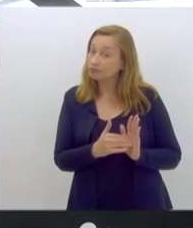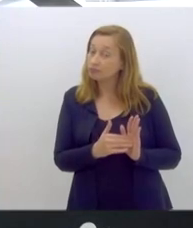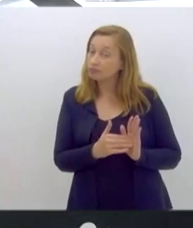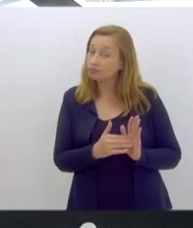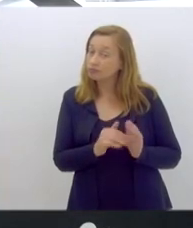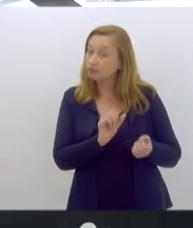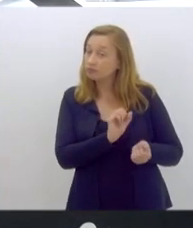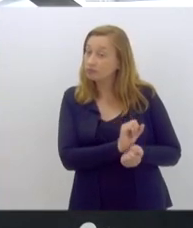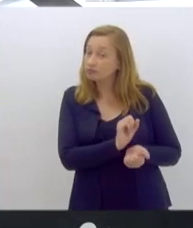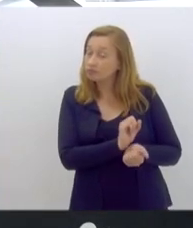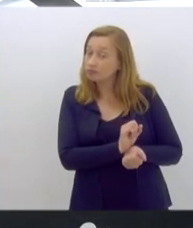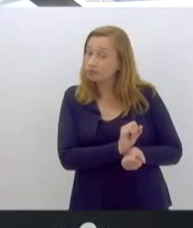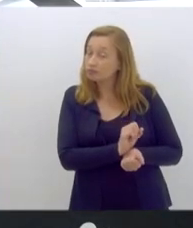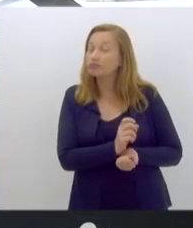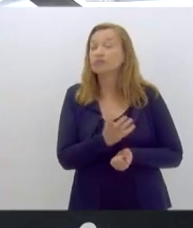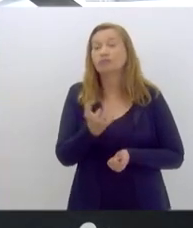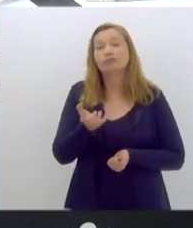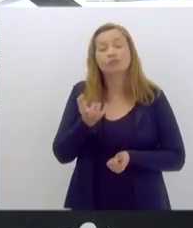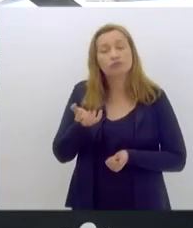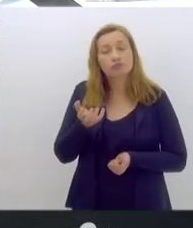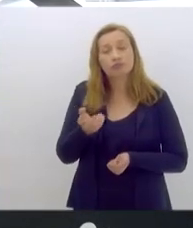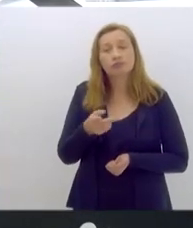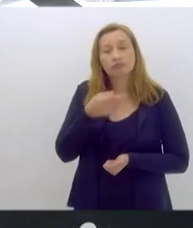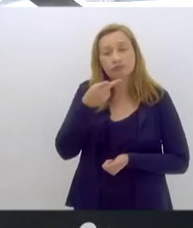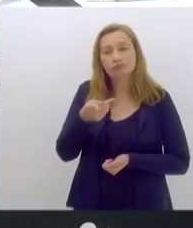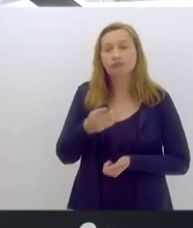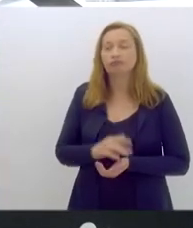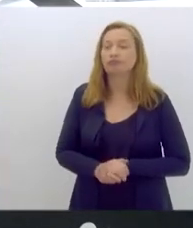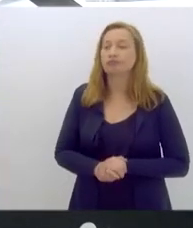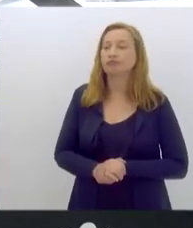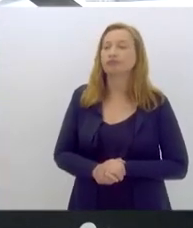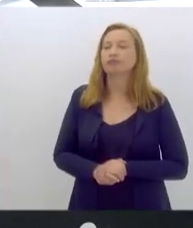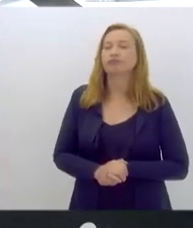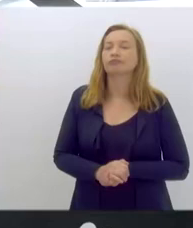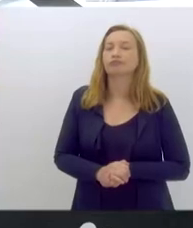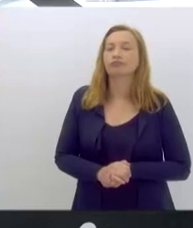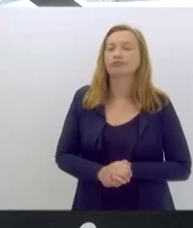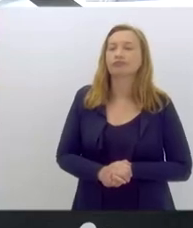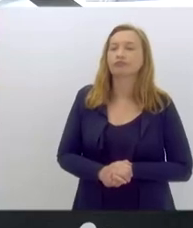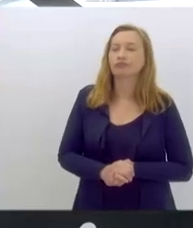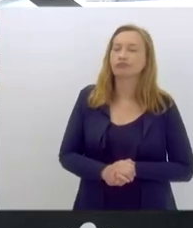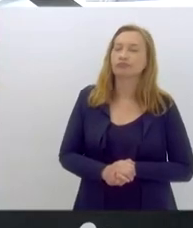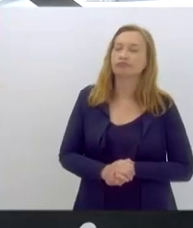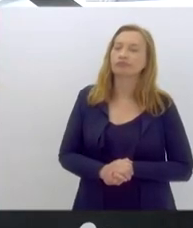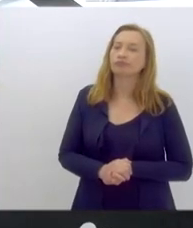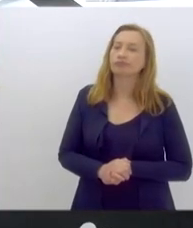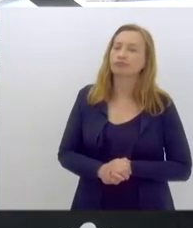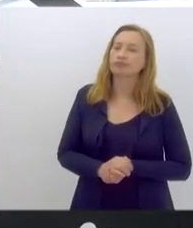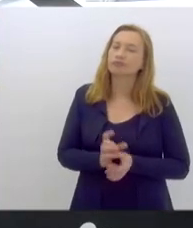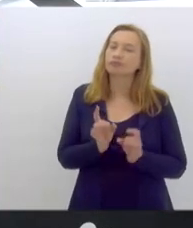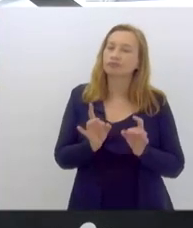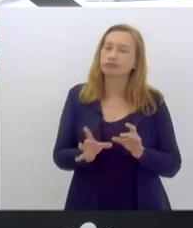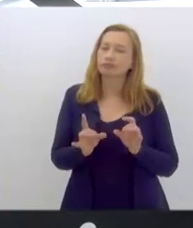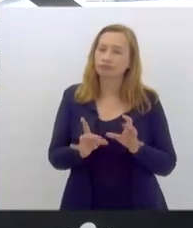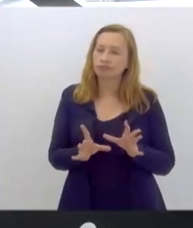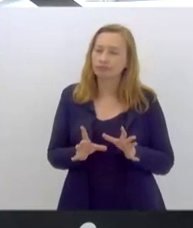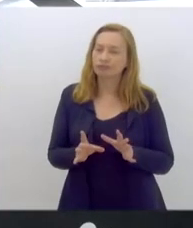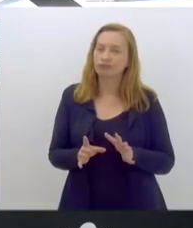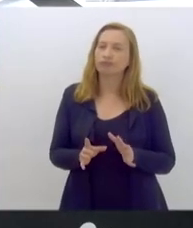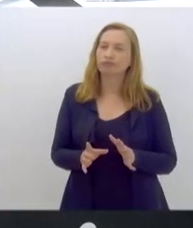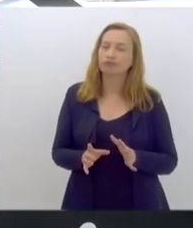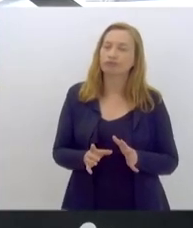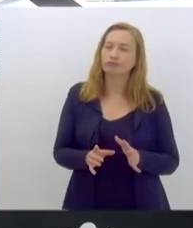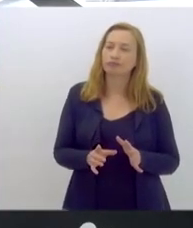ar e eu queria assinalar que na venda pretérita da